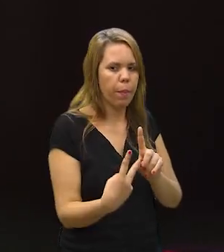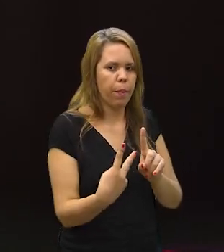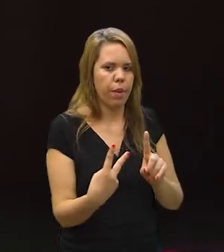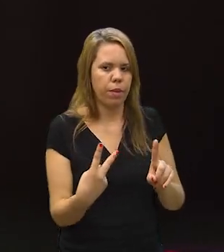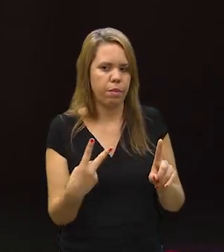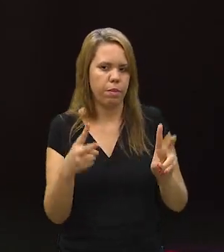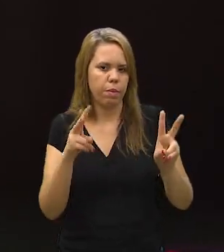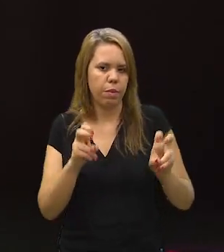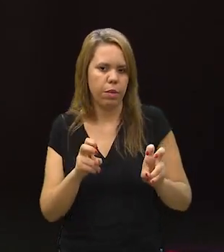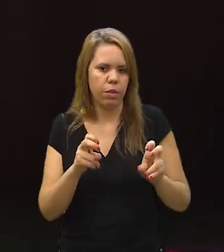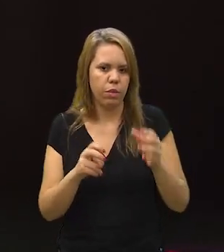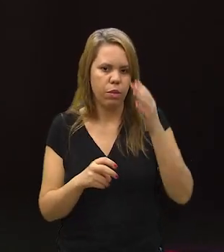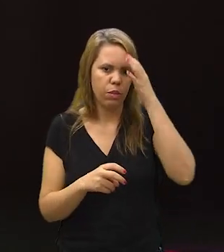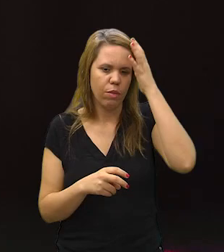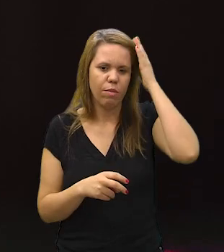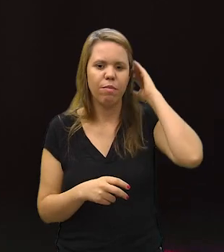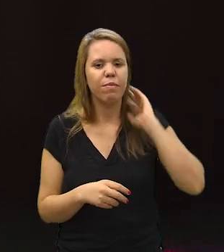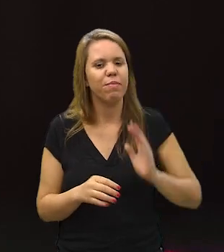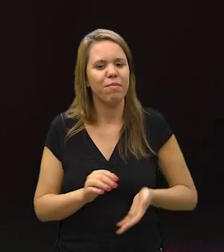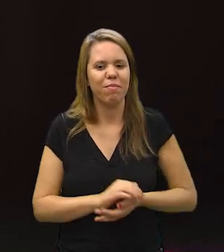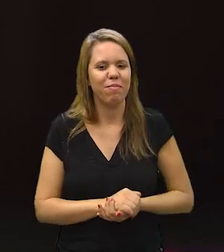queria falar sobre,